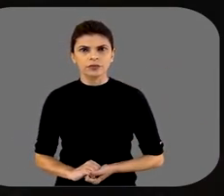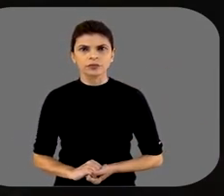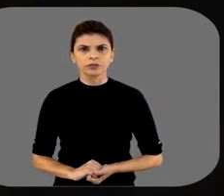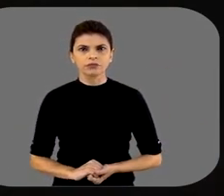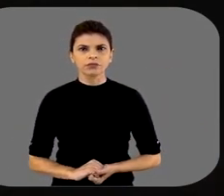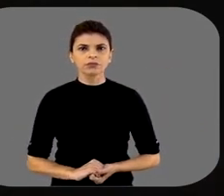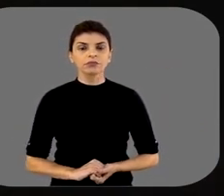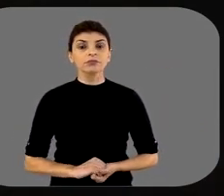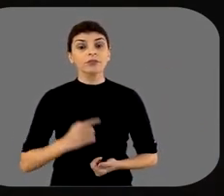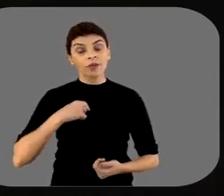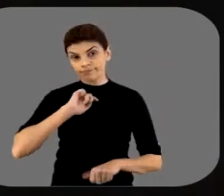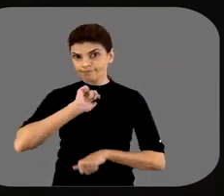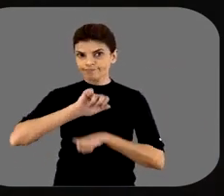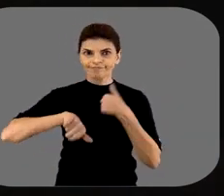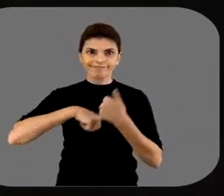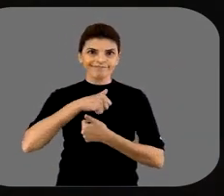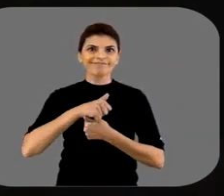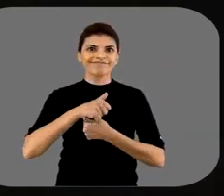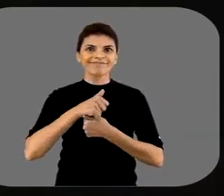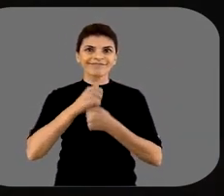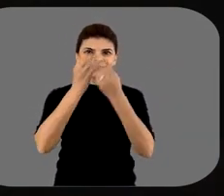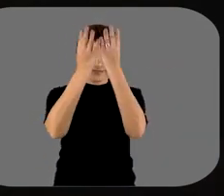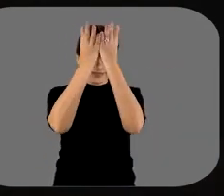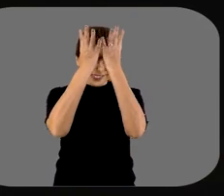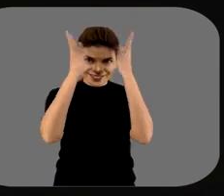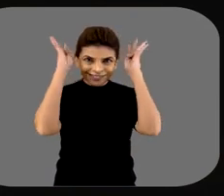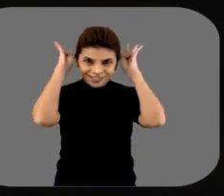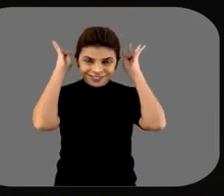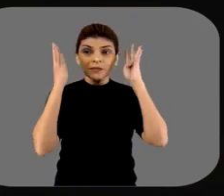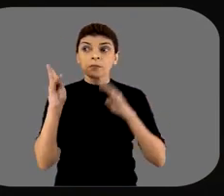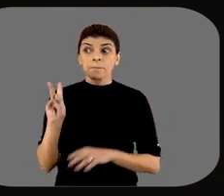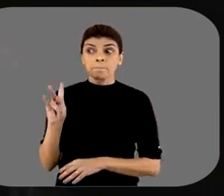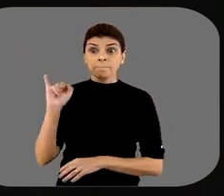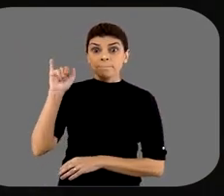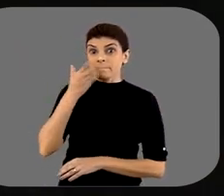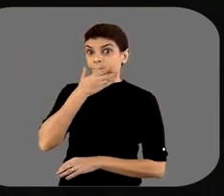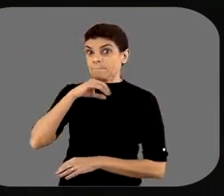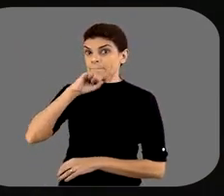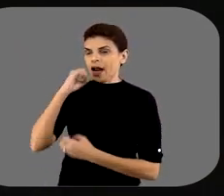Eu virei cacique, como meu pai me ensinou bastante,